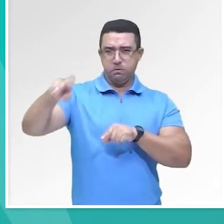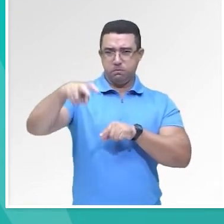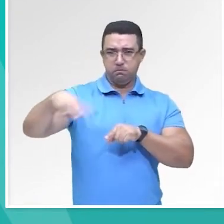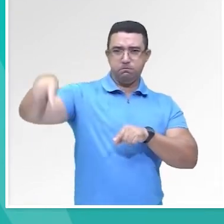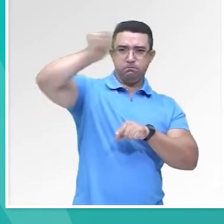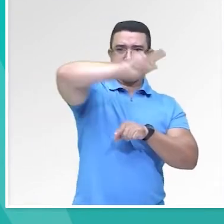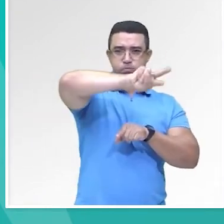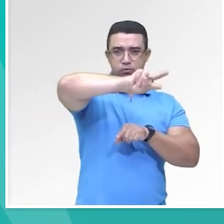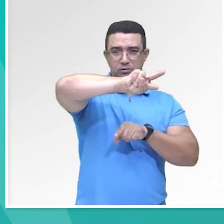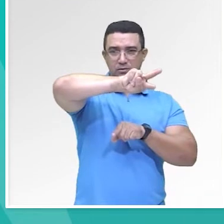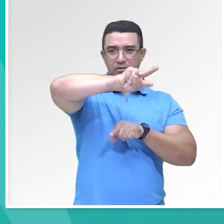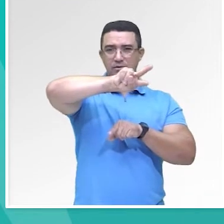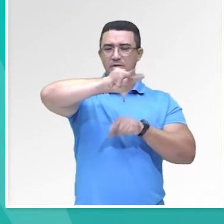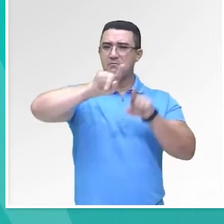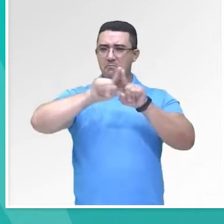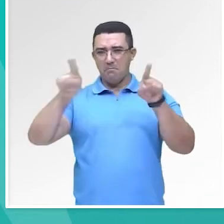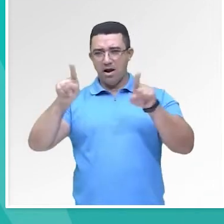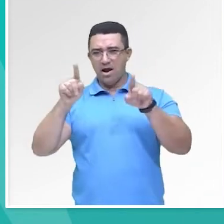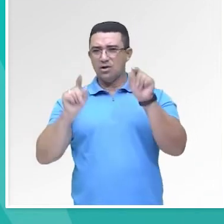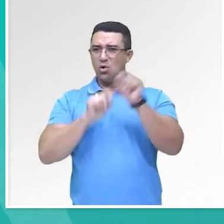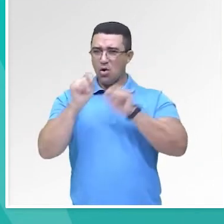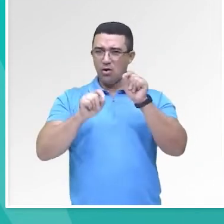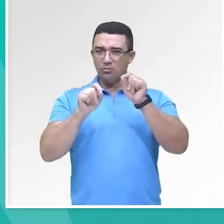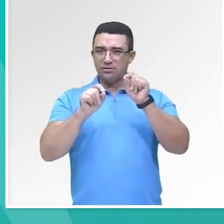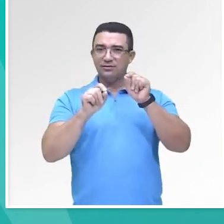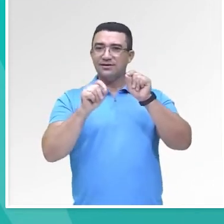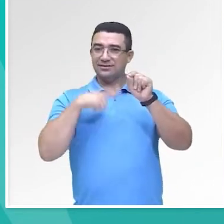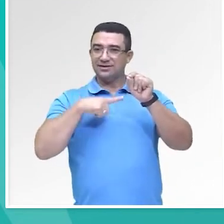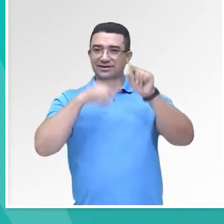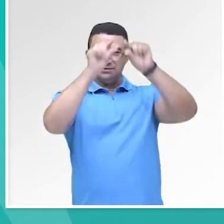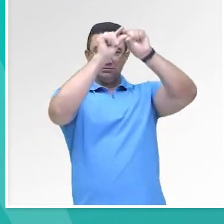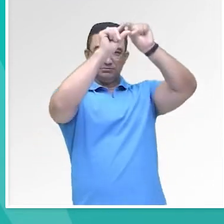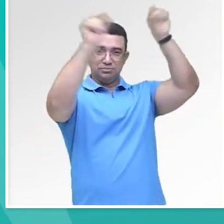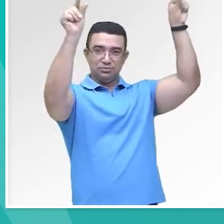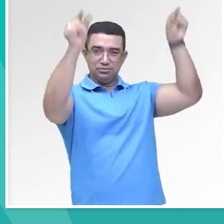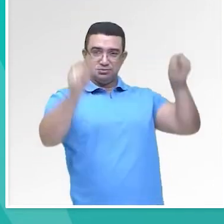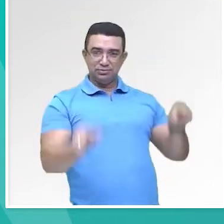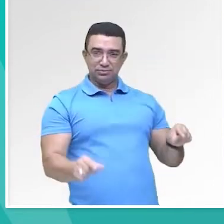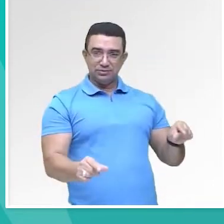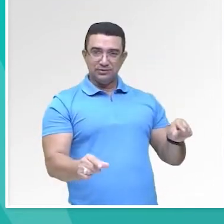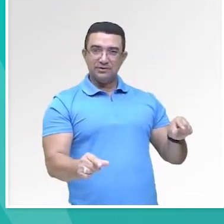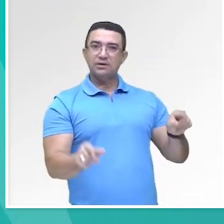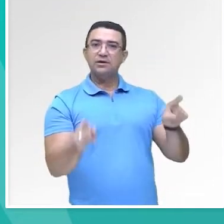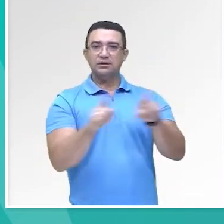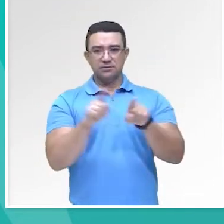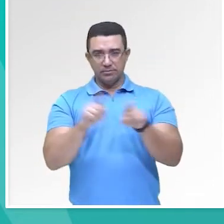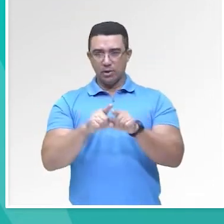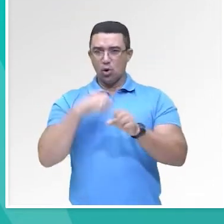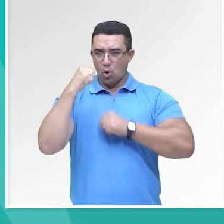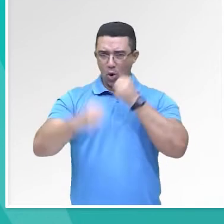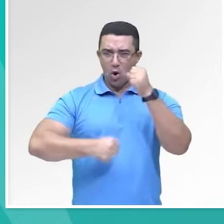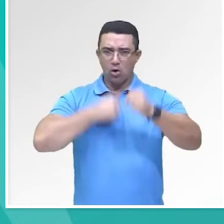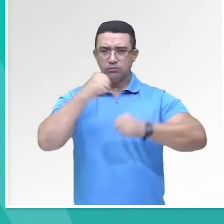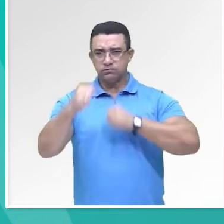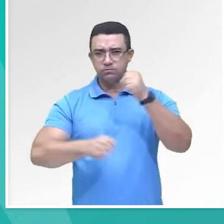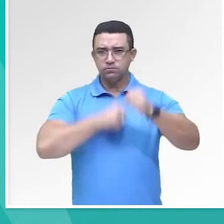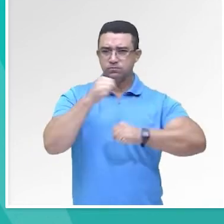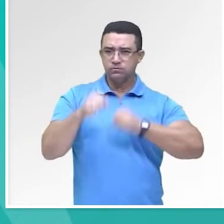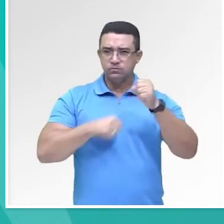mais fechado, né? Justamente porque ele tem que correr e já ir se posicionando